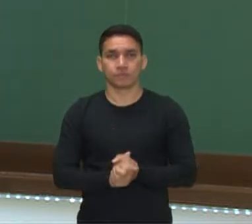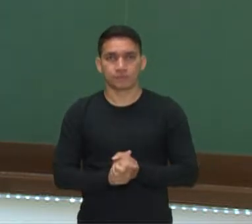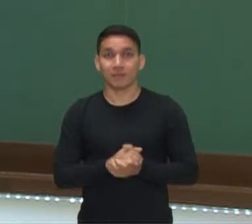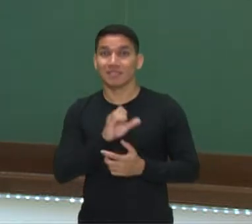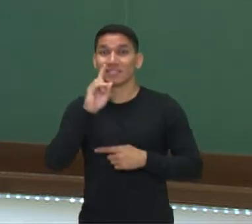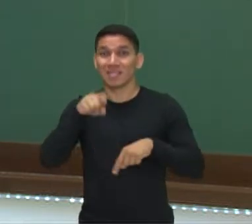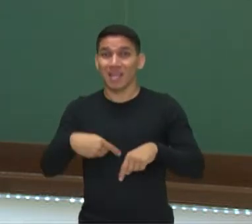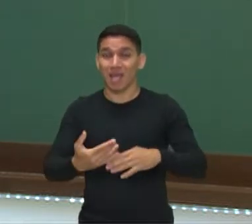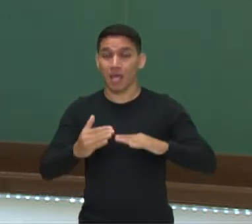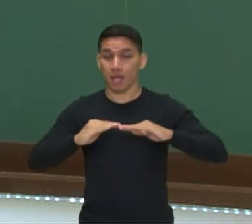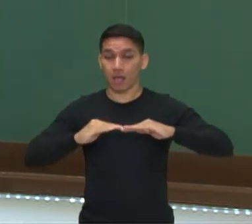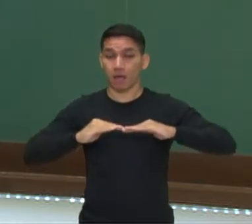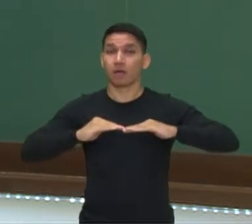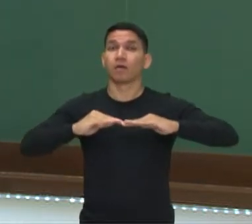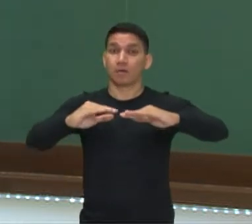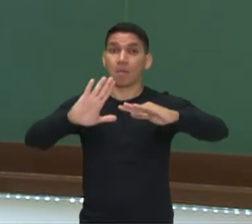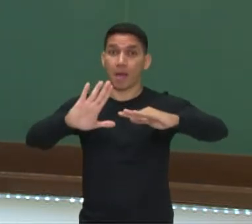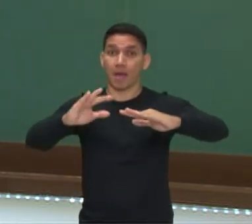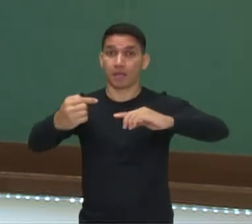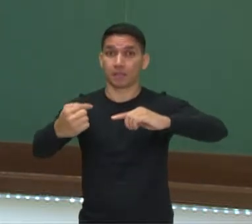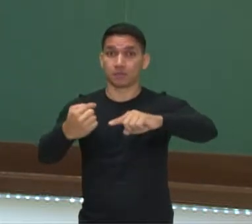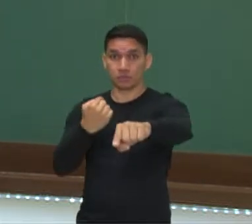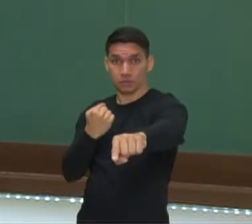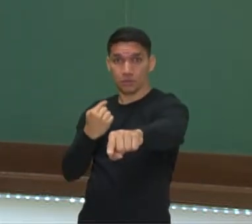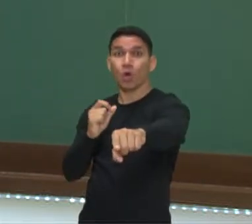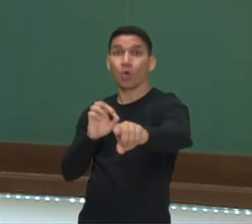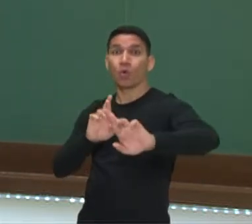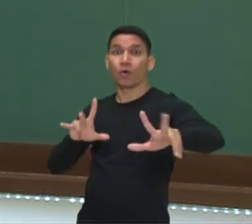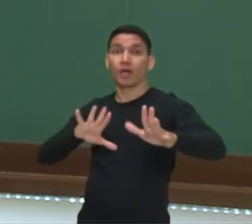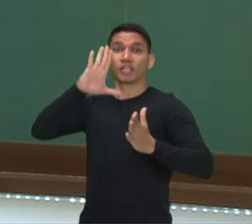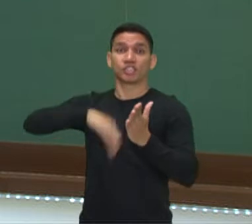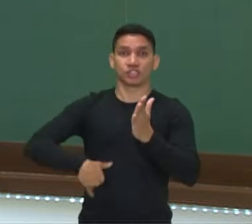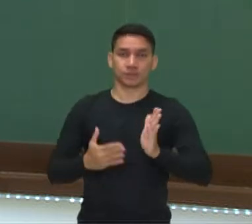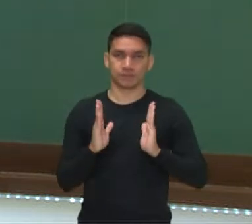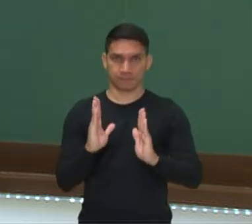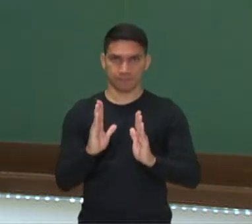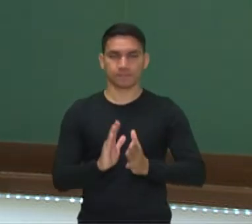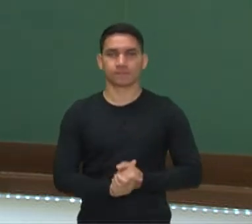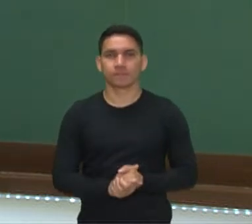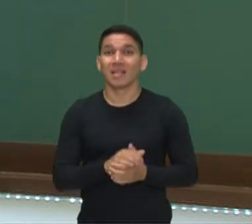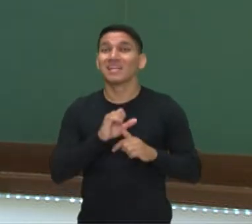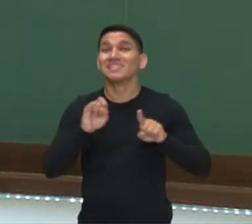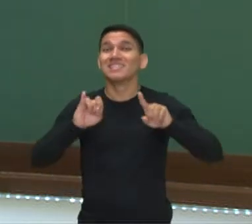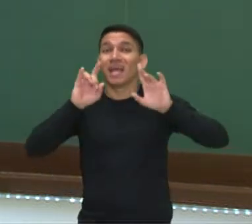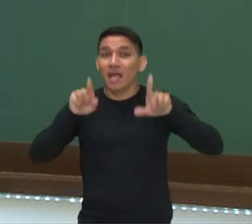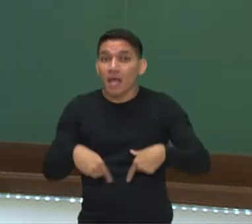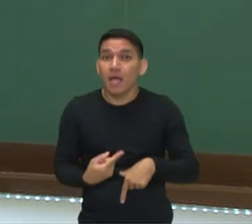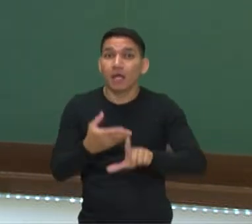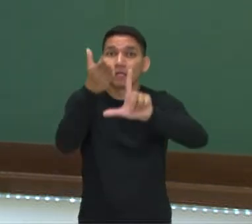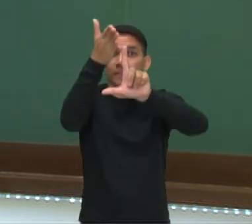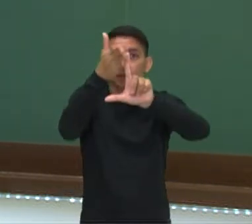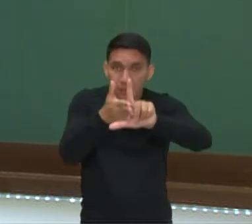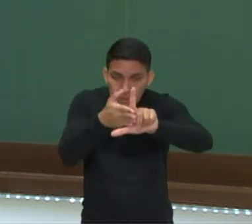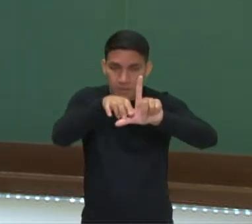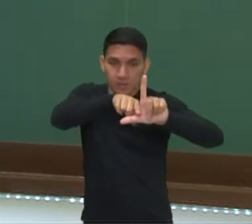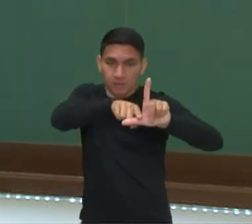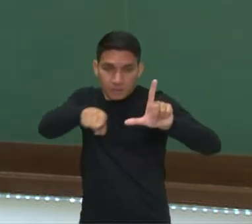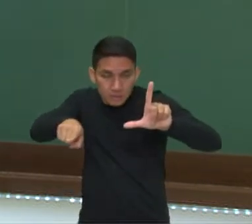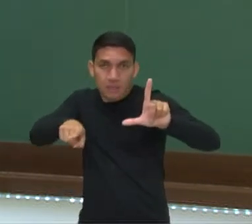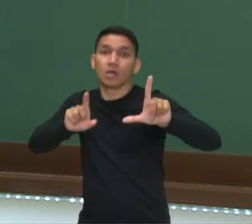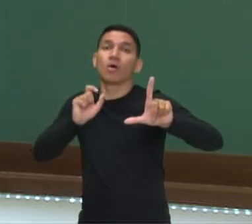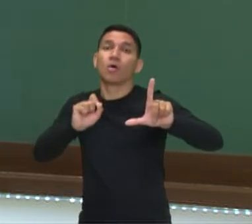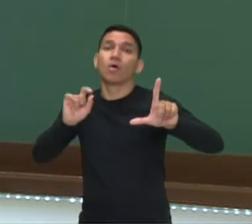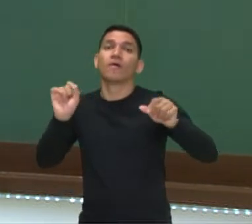forças em sentidos opostos, você tem a subtração dos seus módulos. E quando você tem forças que são perpendiculares entre si,